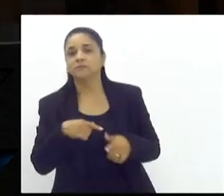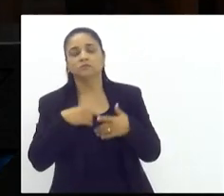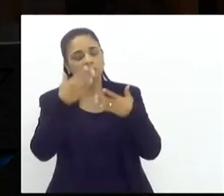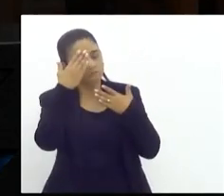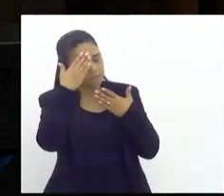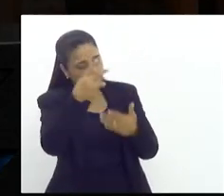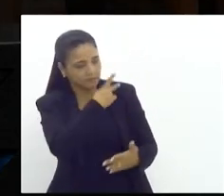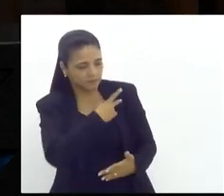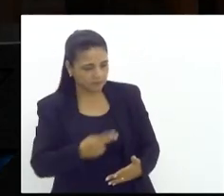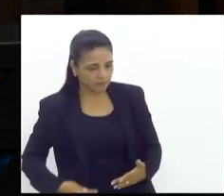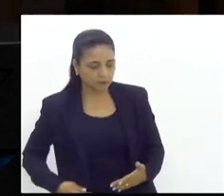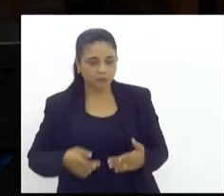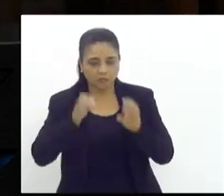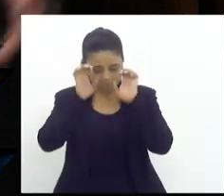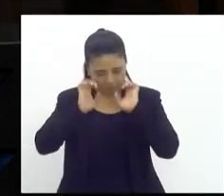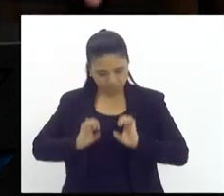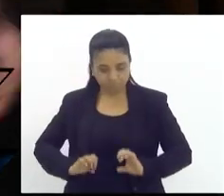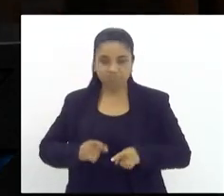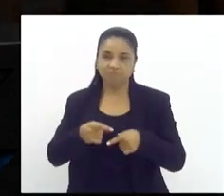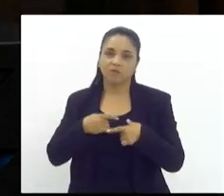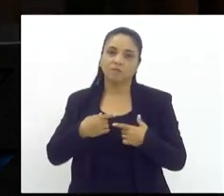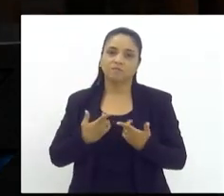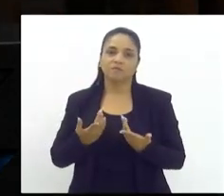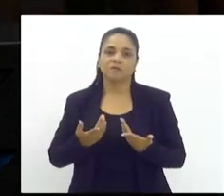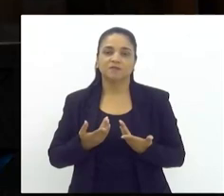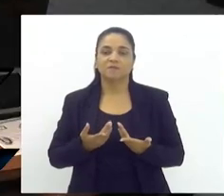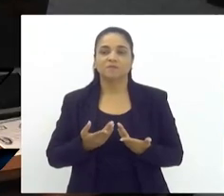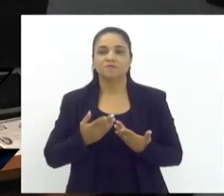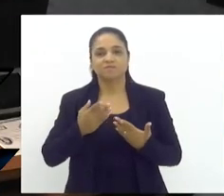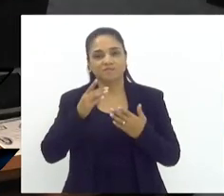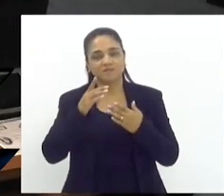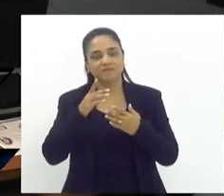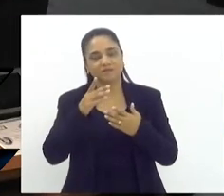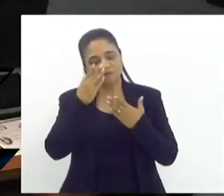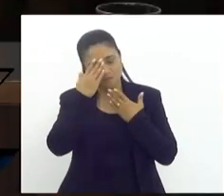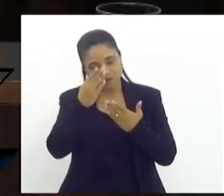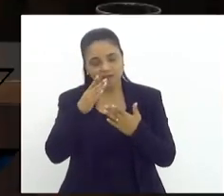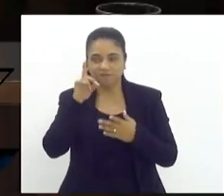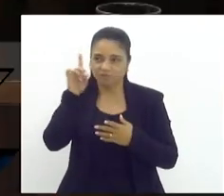democrática um grande abraço a todos e todas fiquem com Deus